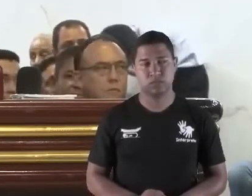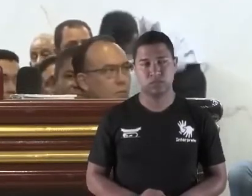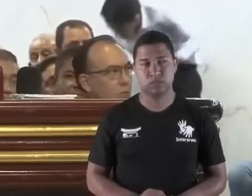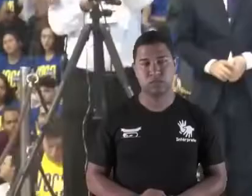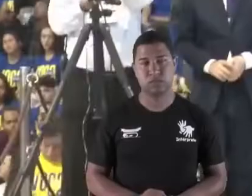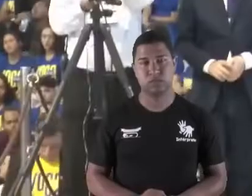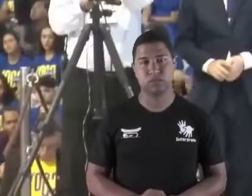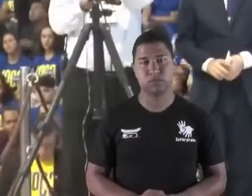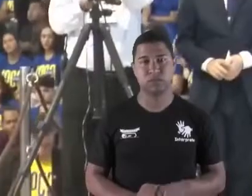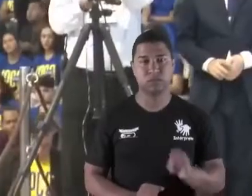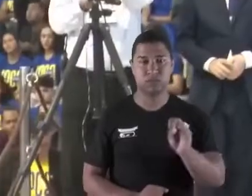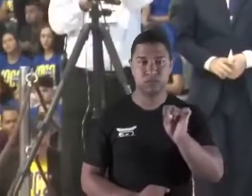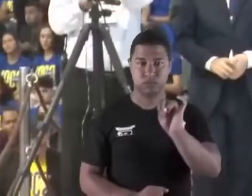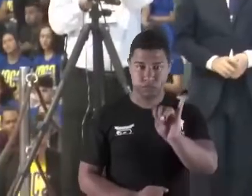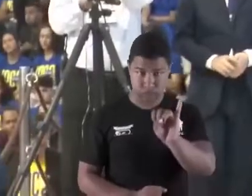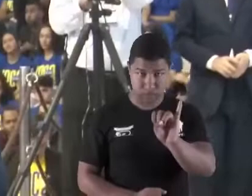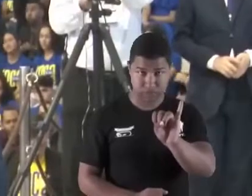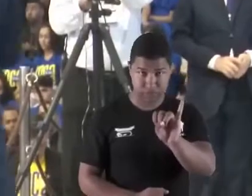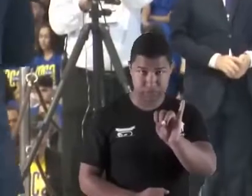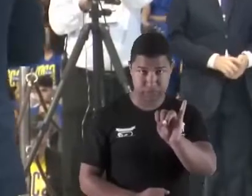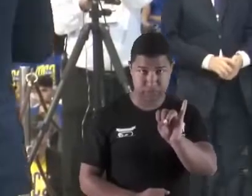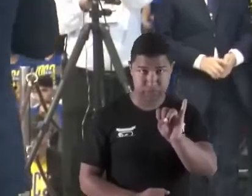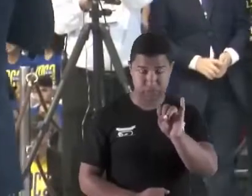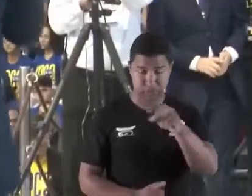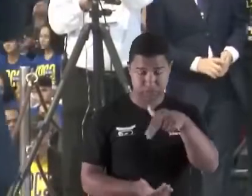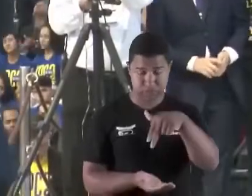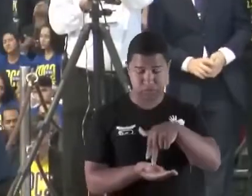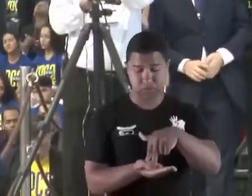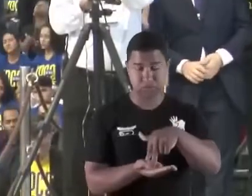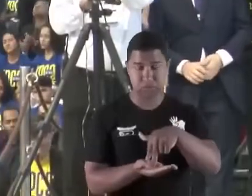Se for para cair,